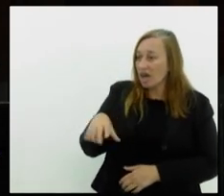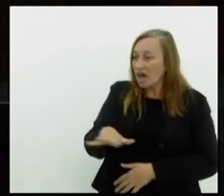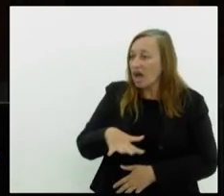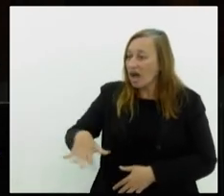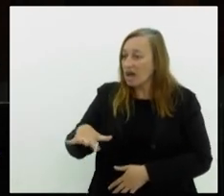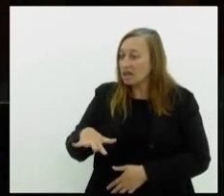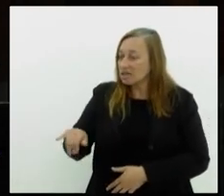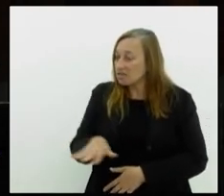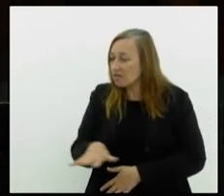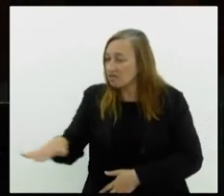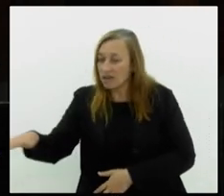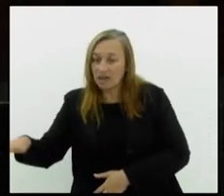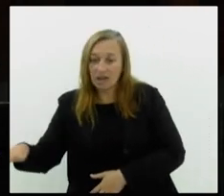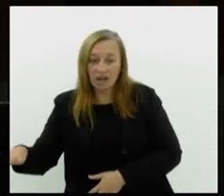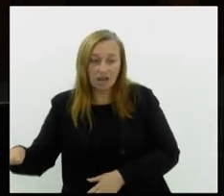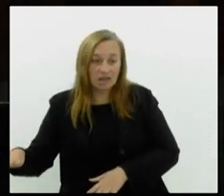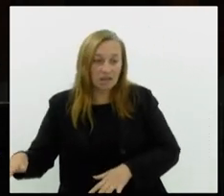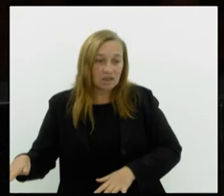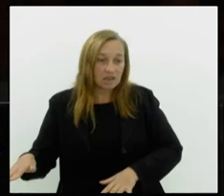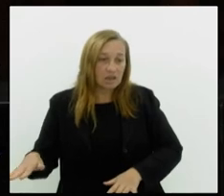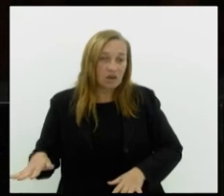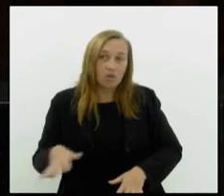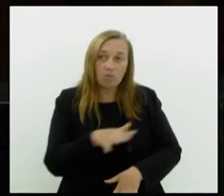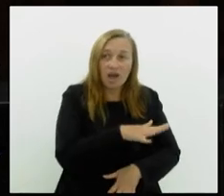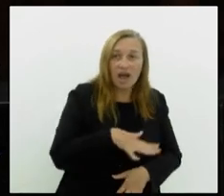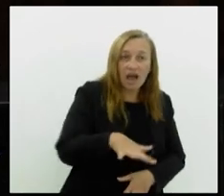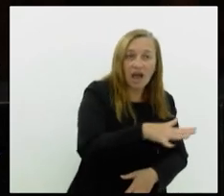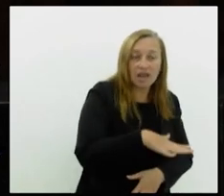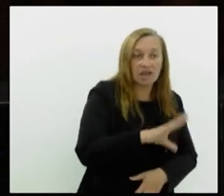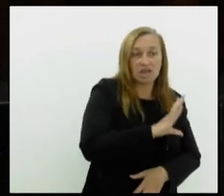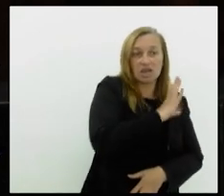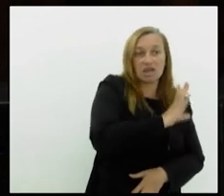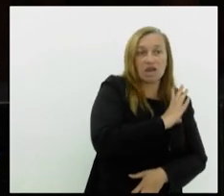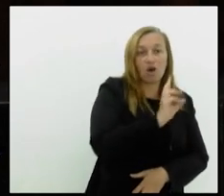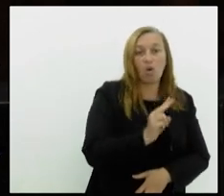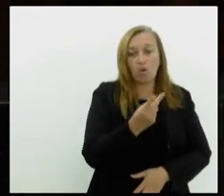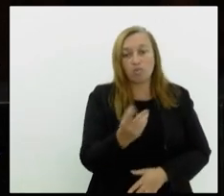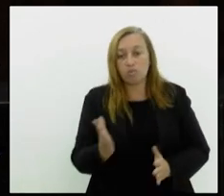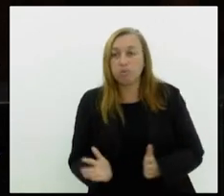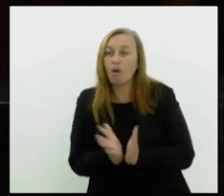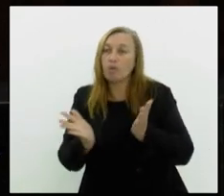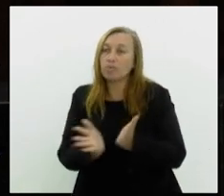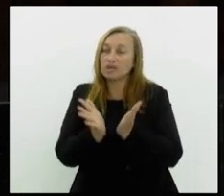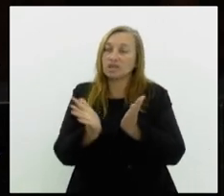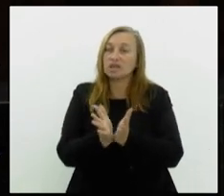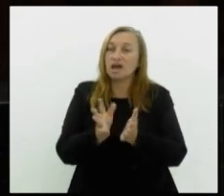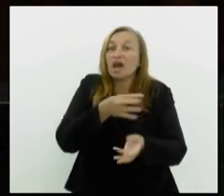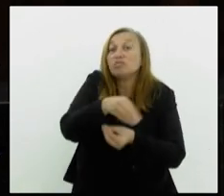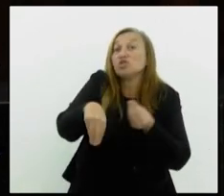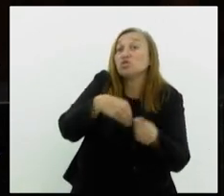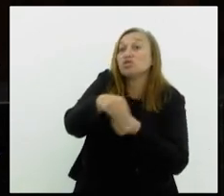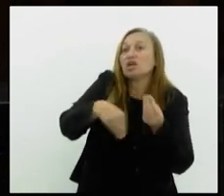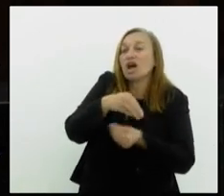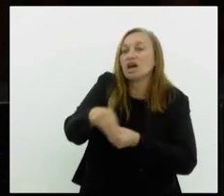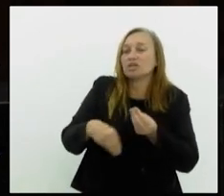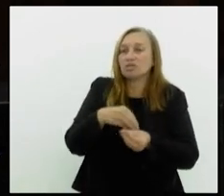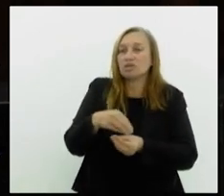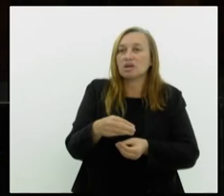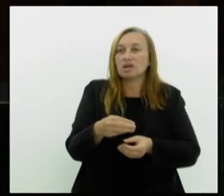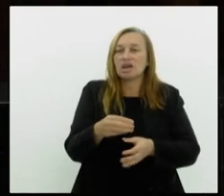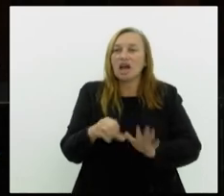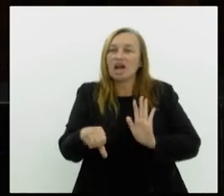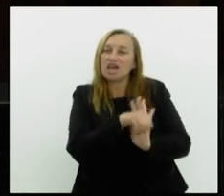população mais rica ou uma população mais pobre. O crime organizado no Rio de Janeiro não faz